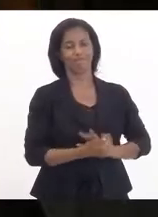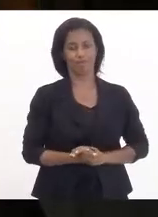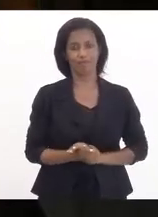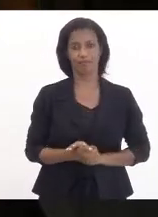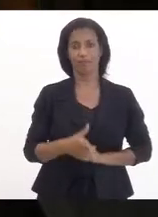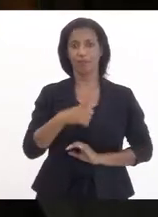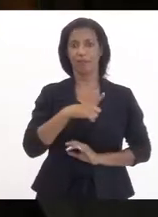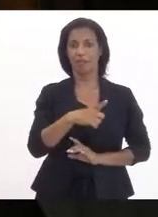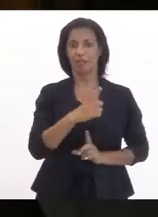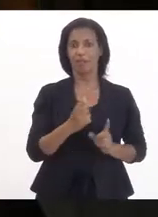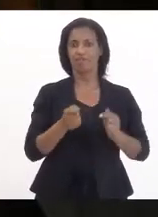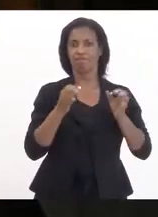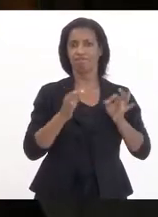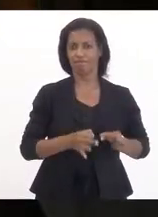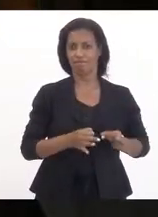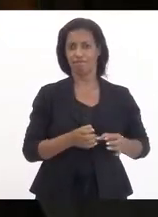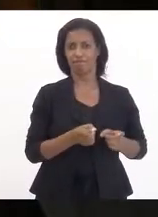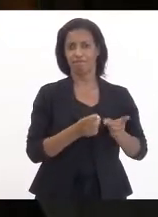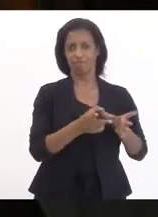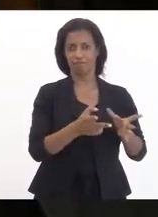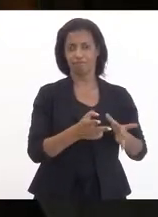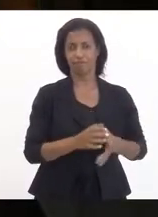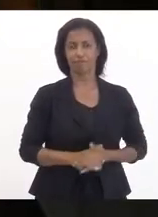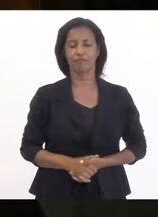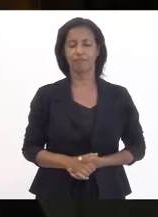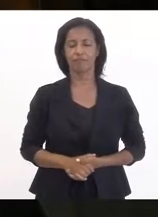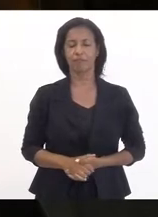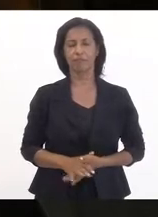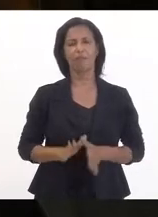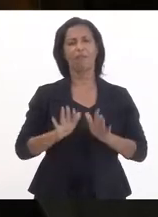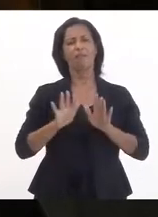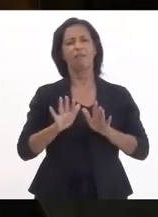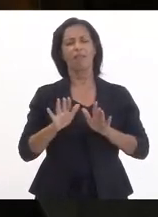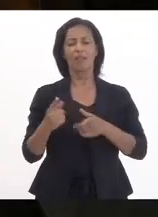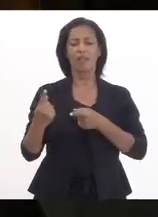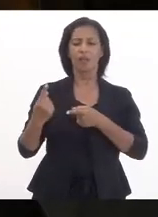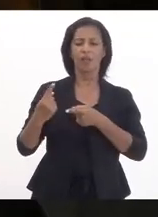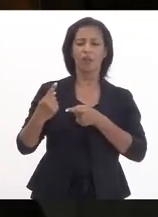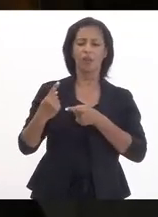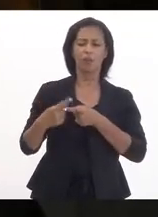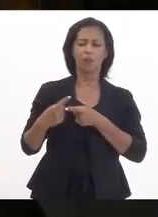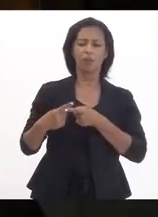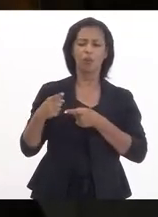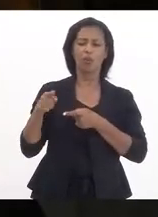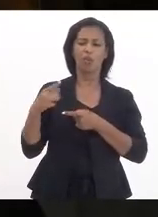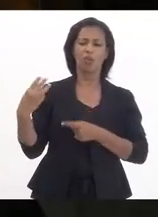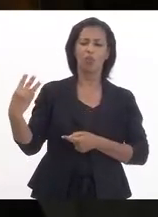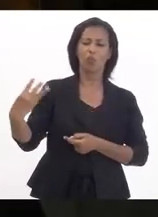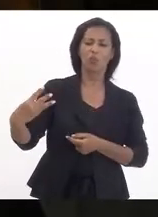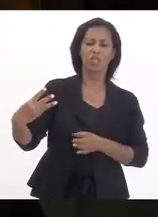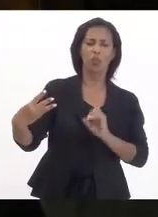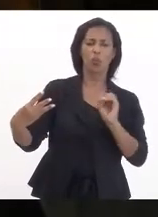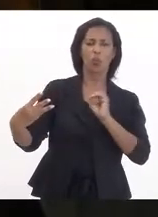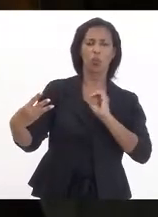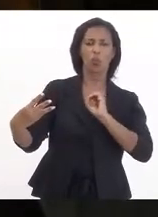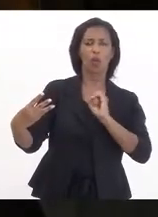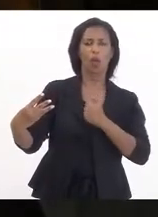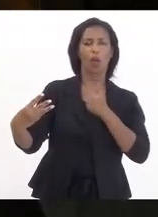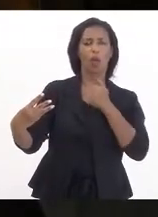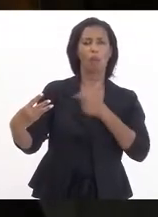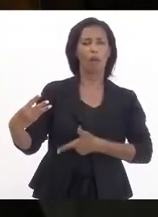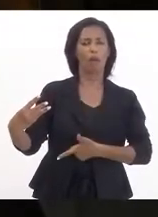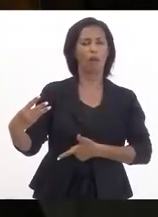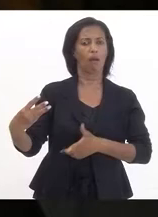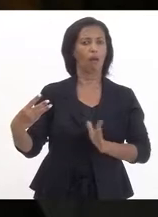que tiveram êxito. Mas por que que ele ficou deserto? Ficou